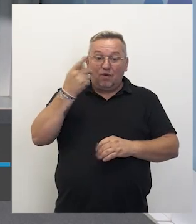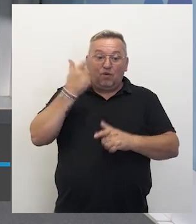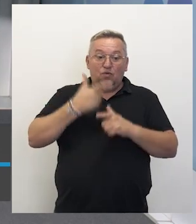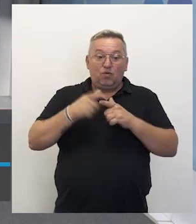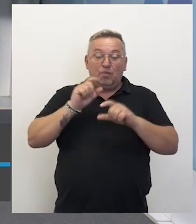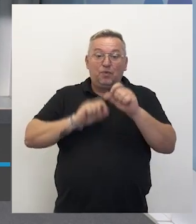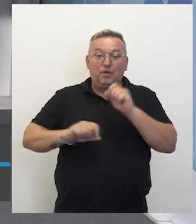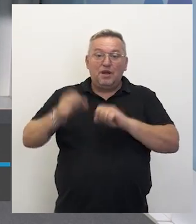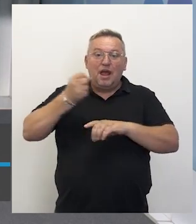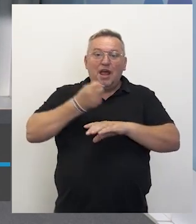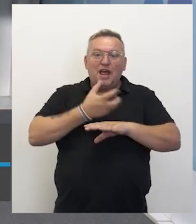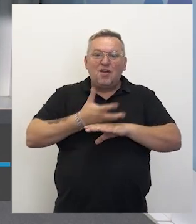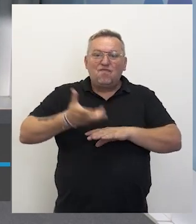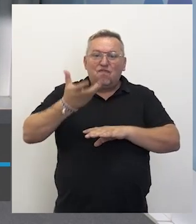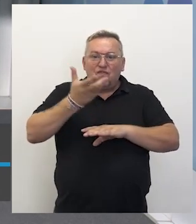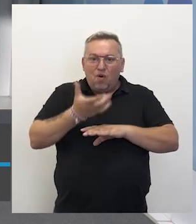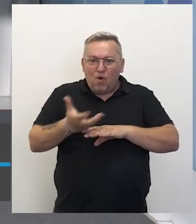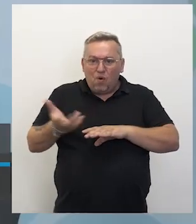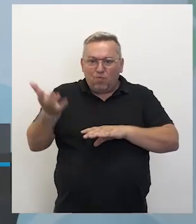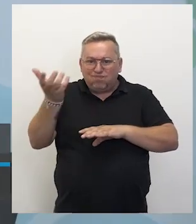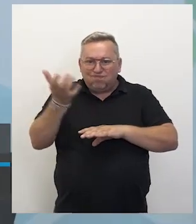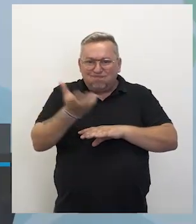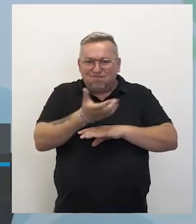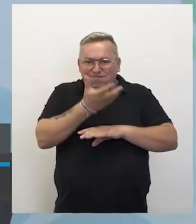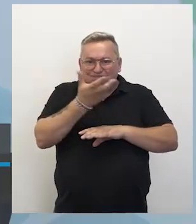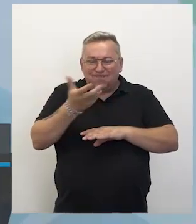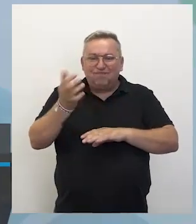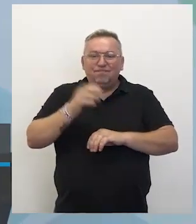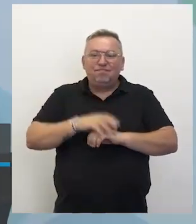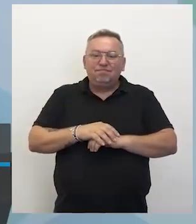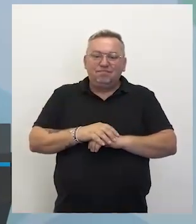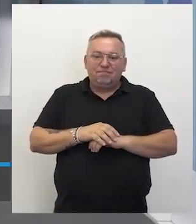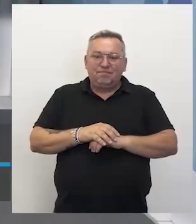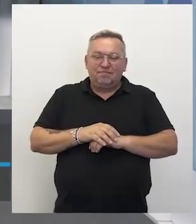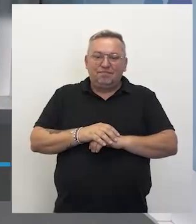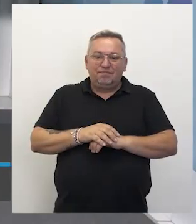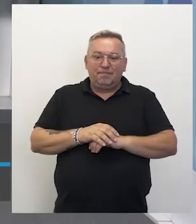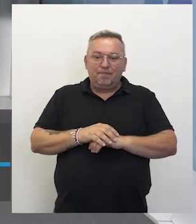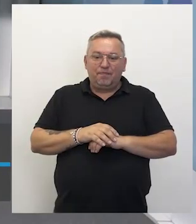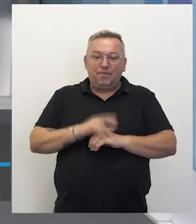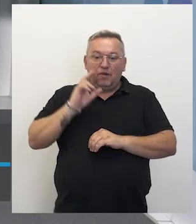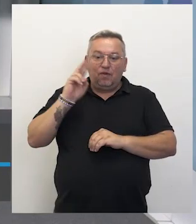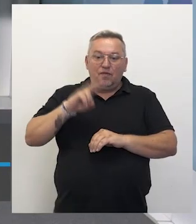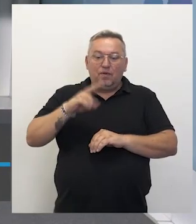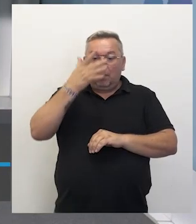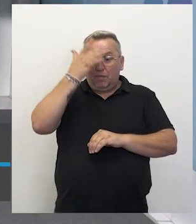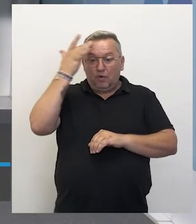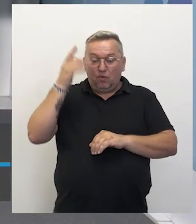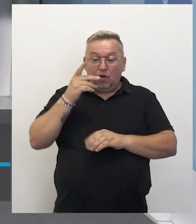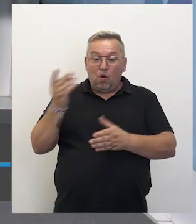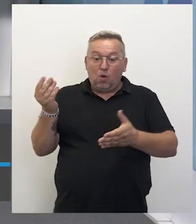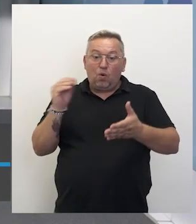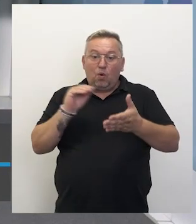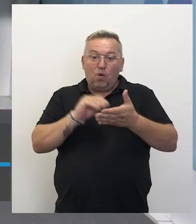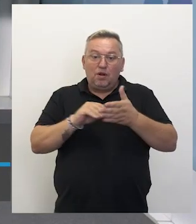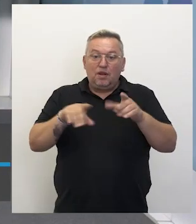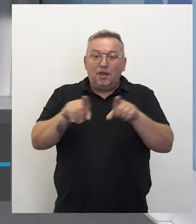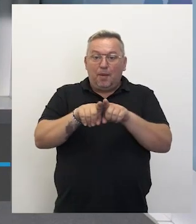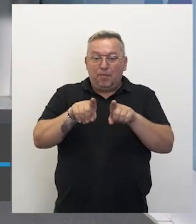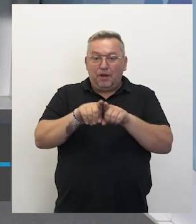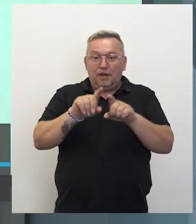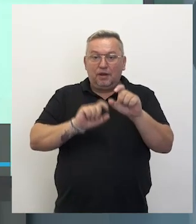das queimadas, né? Sim. Que elas também Pode ficar bravo, eu não ligo. Aqui eu vi que alguém colocou aqui também, né,